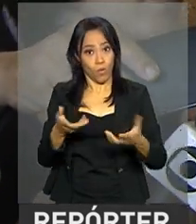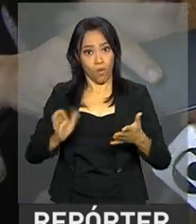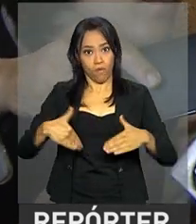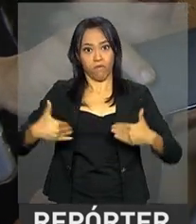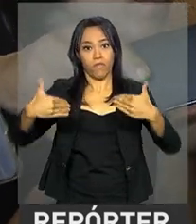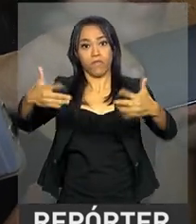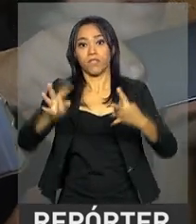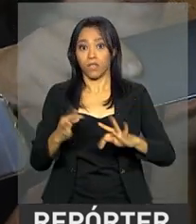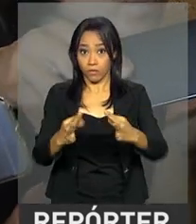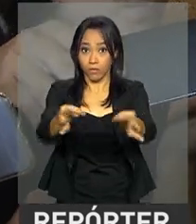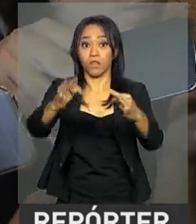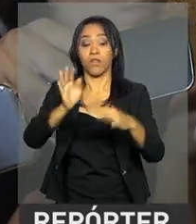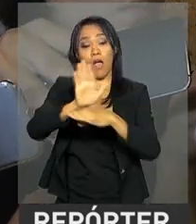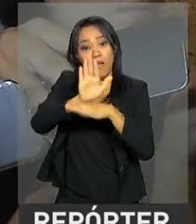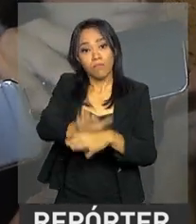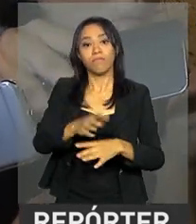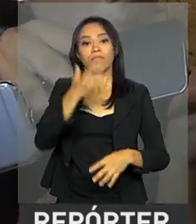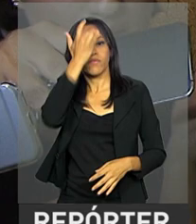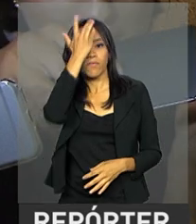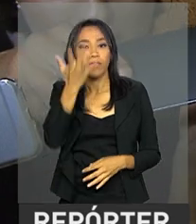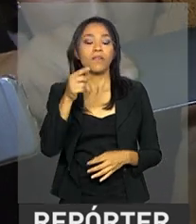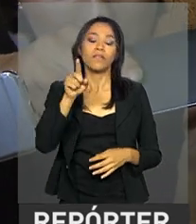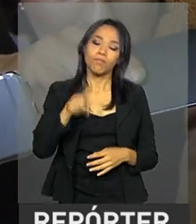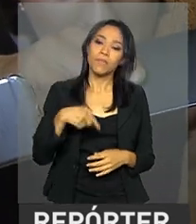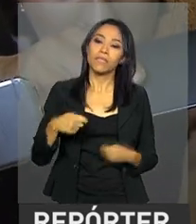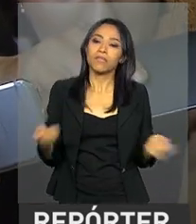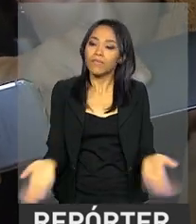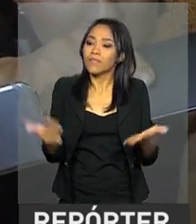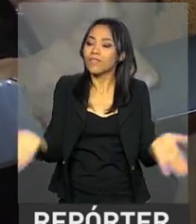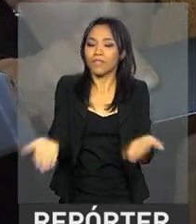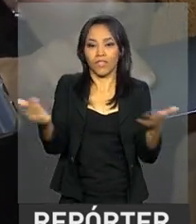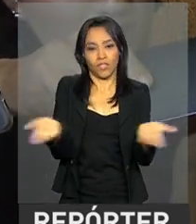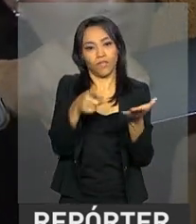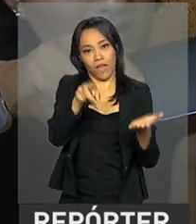numa velocidade ainda maior a gente precisa incentivar as fontes de financiamento